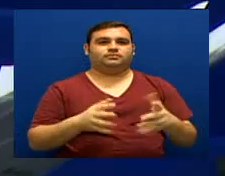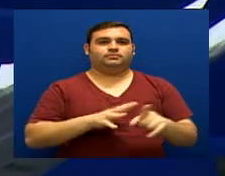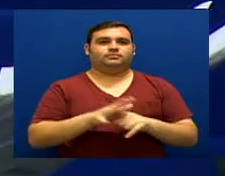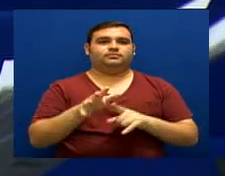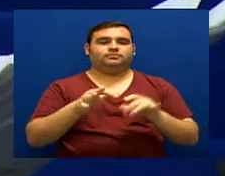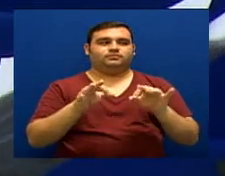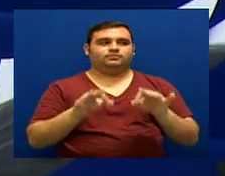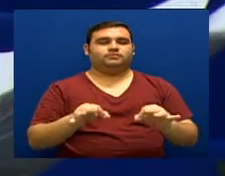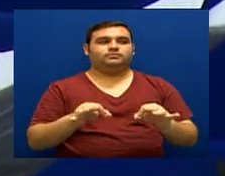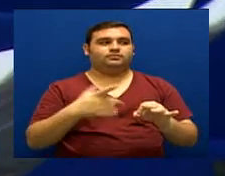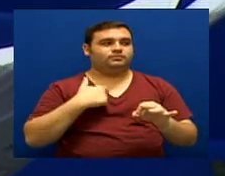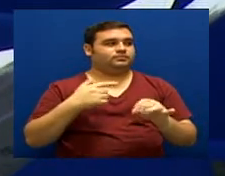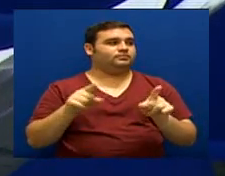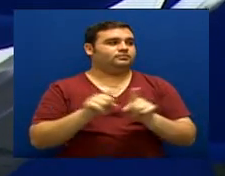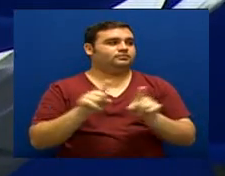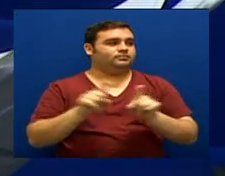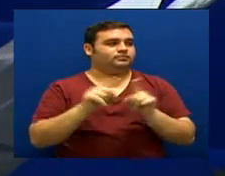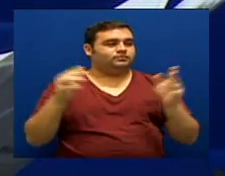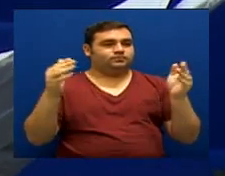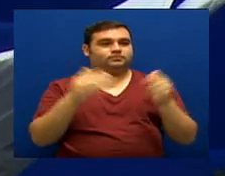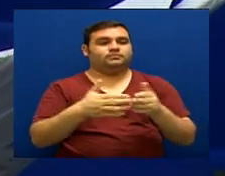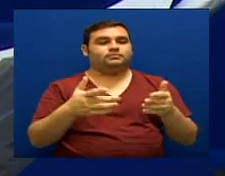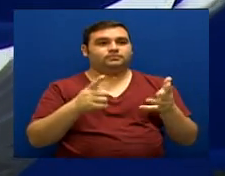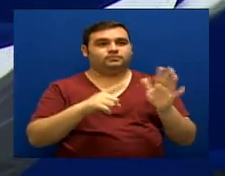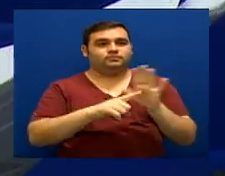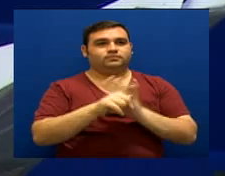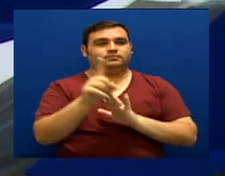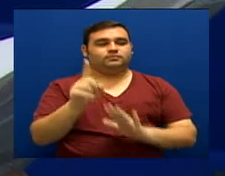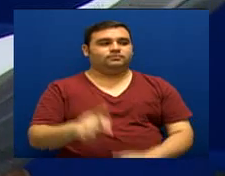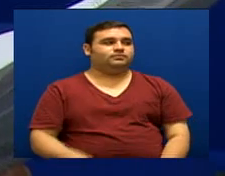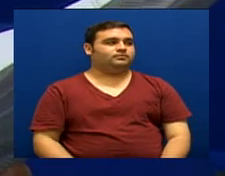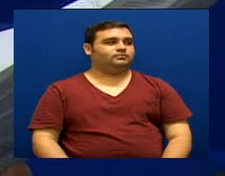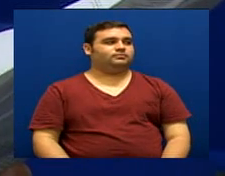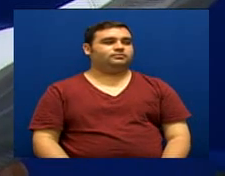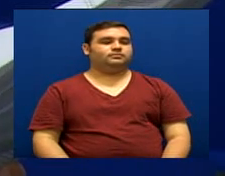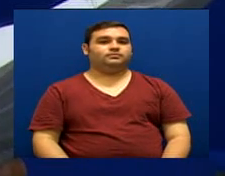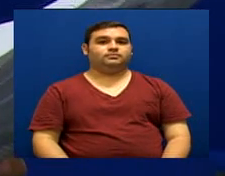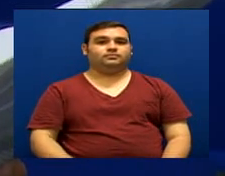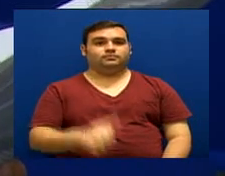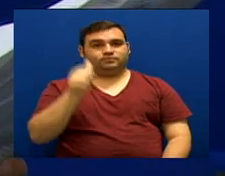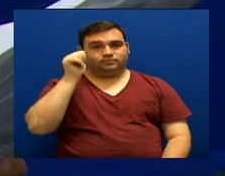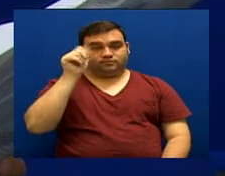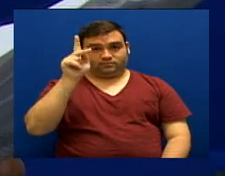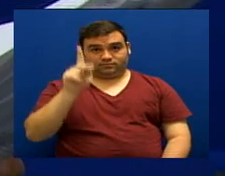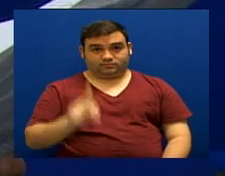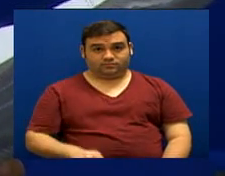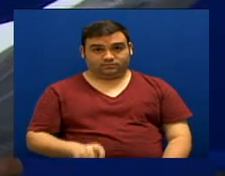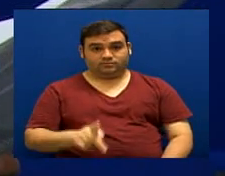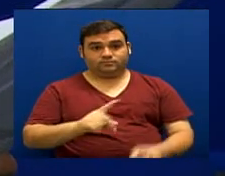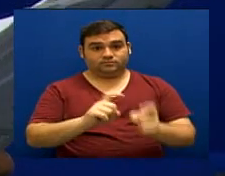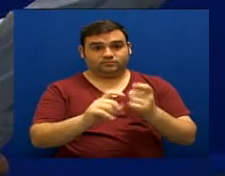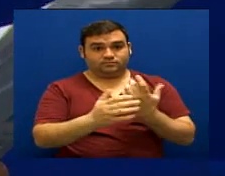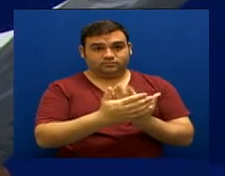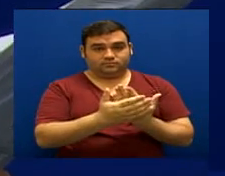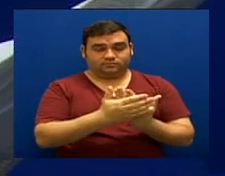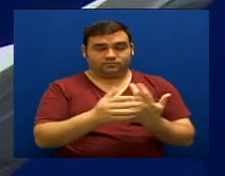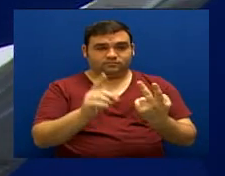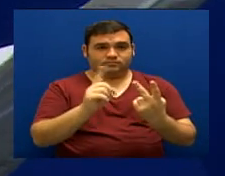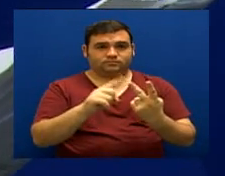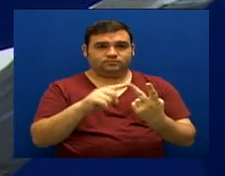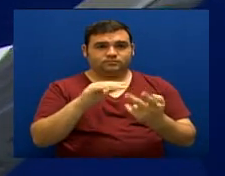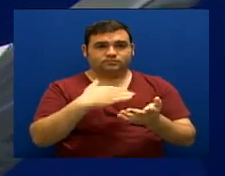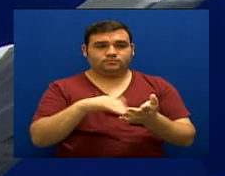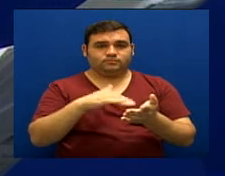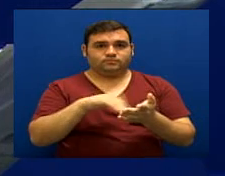específica você bem específico eu tenho uma pergunta para a presidência da comissão e uma